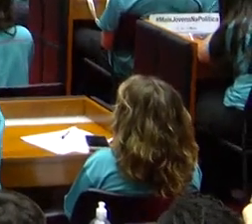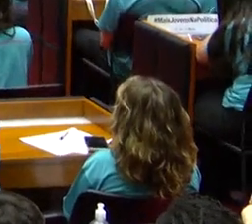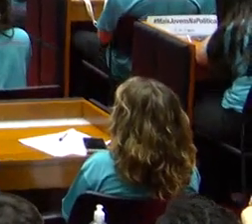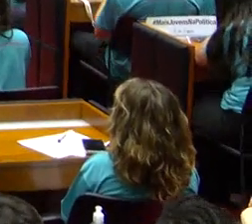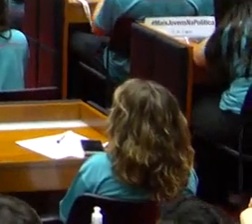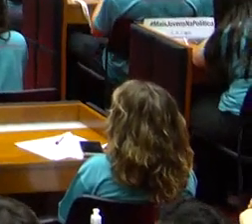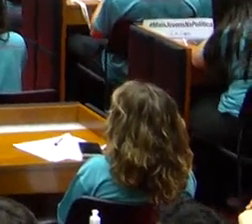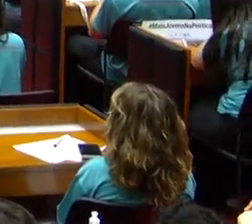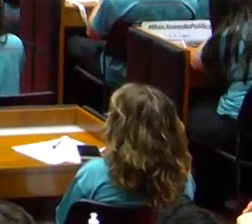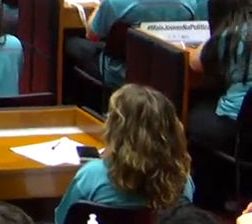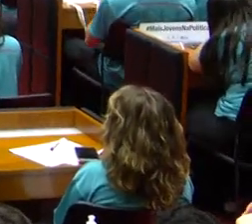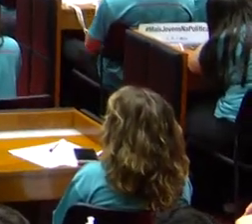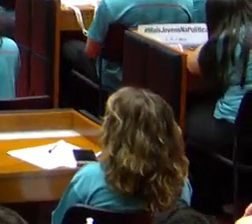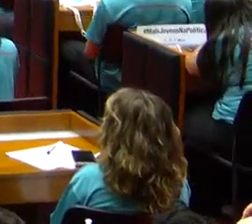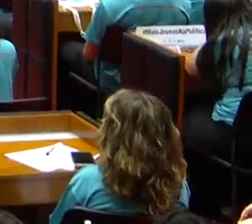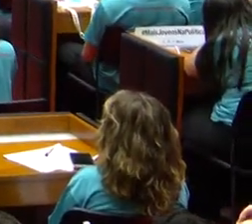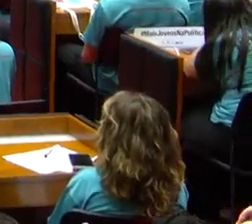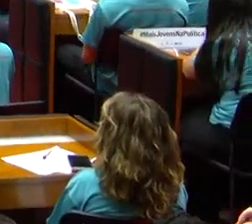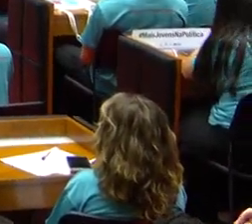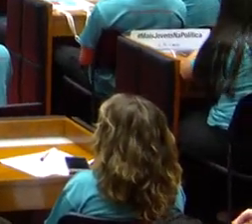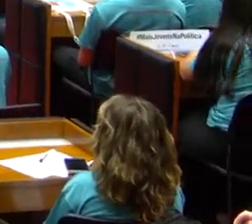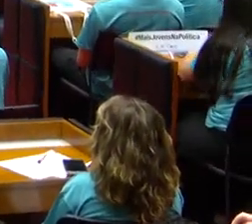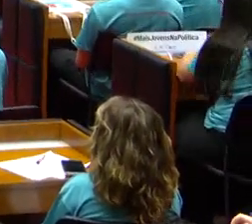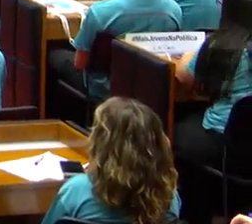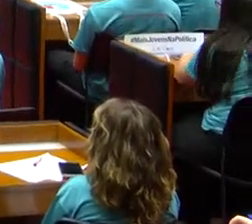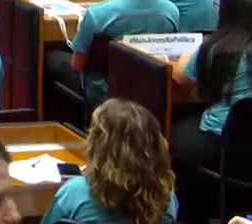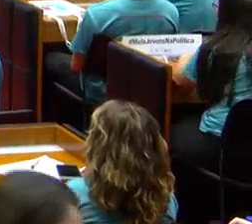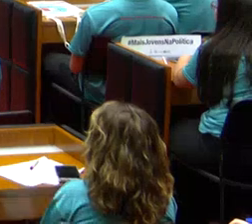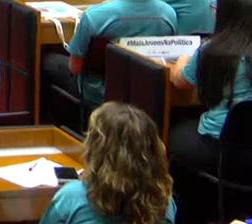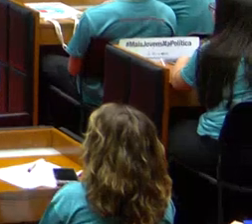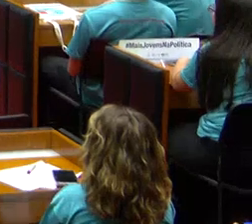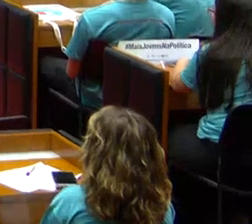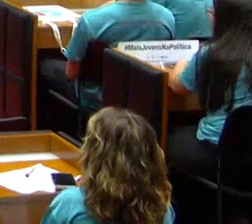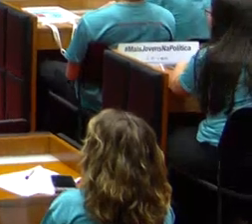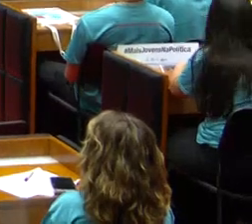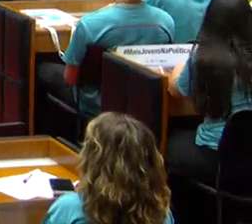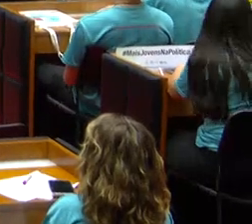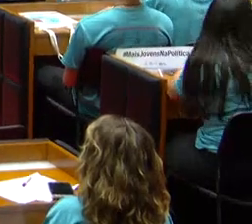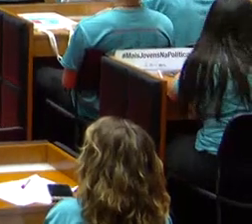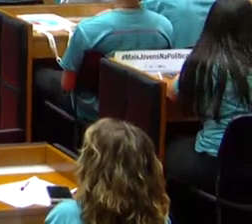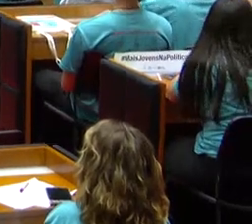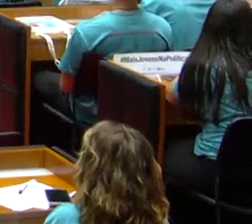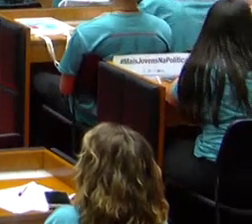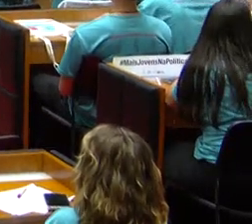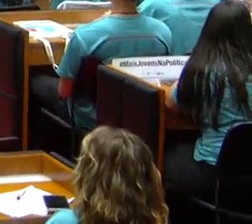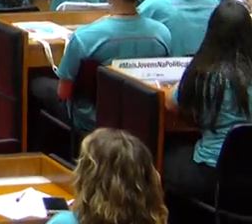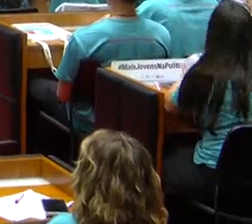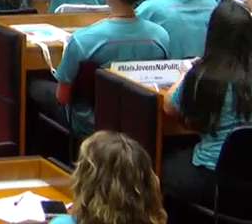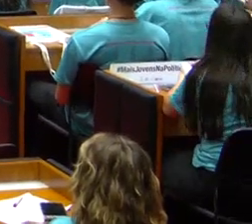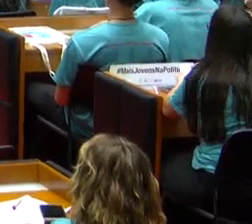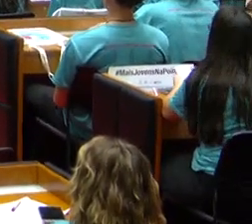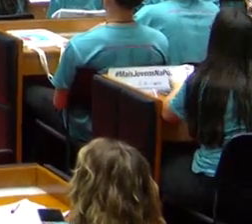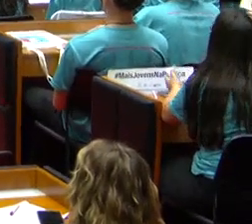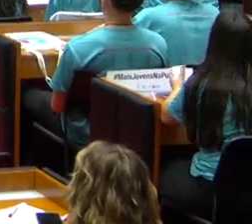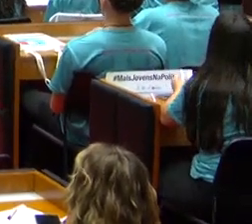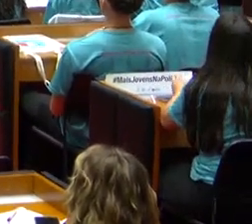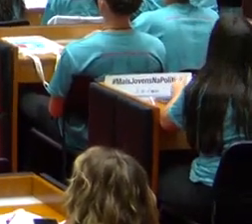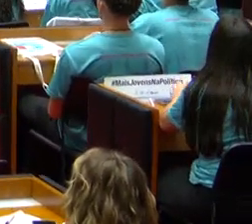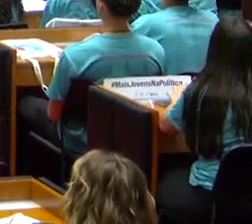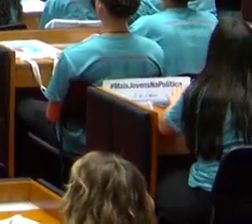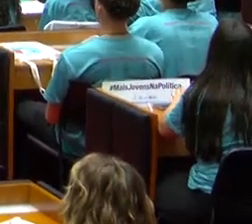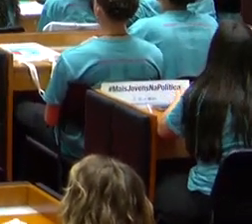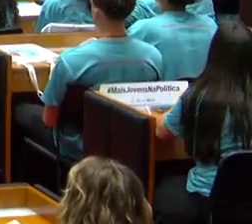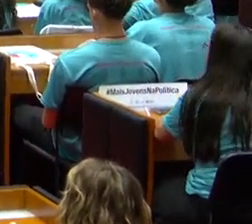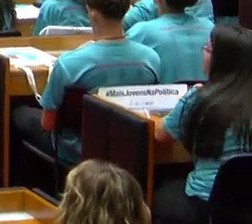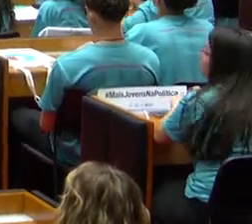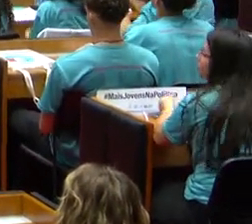as câmaras municipais e com o apoio da PUC Minas 150 estudantes do interior do Estado participam hoje da votação